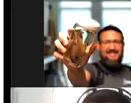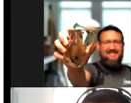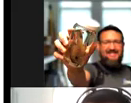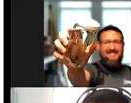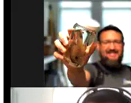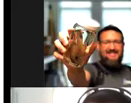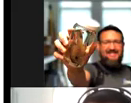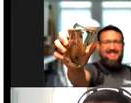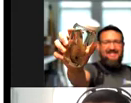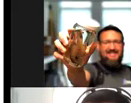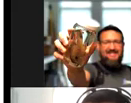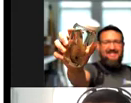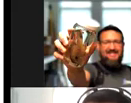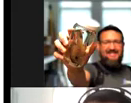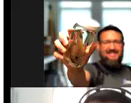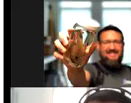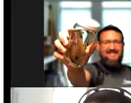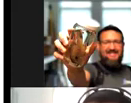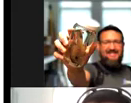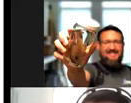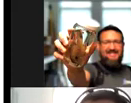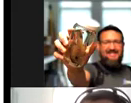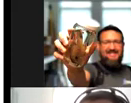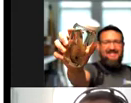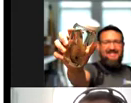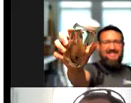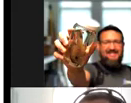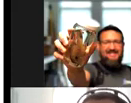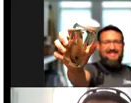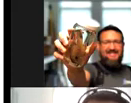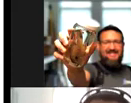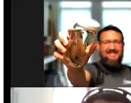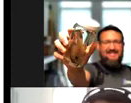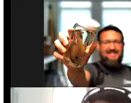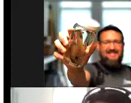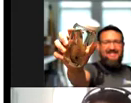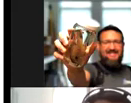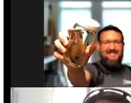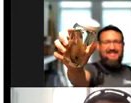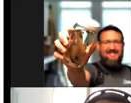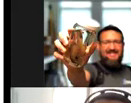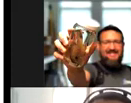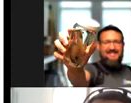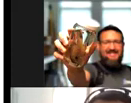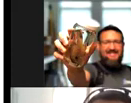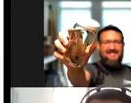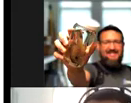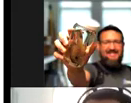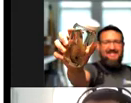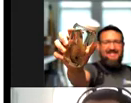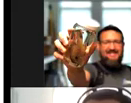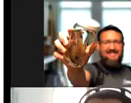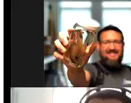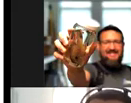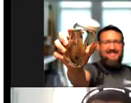mais sensível e tem pouco impacto ainda, né? Então, fornecer informação também para o governo tomar a decisão de onde